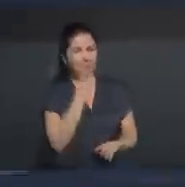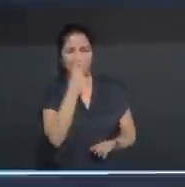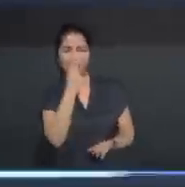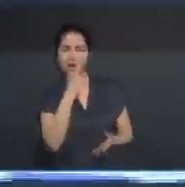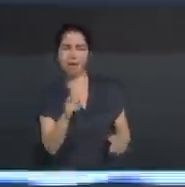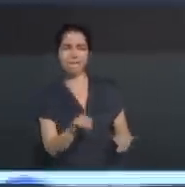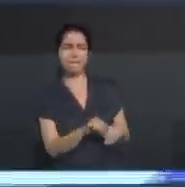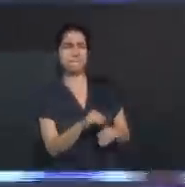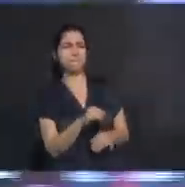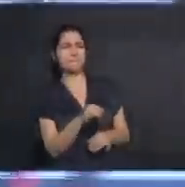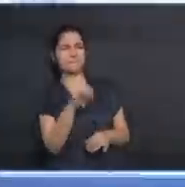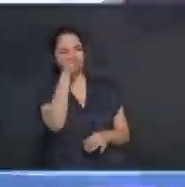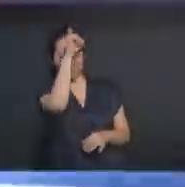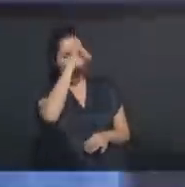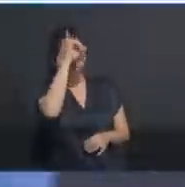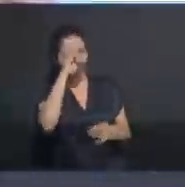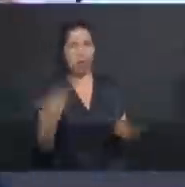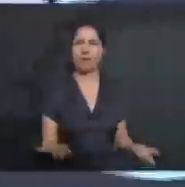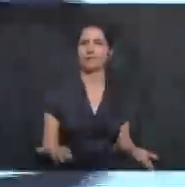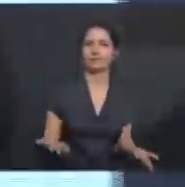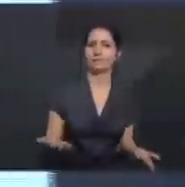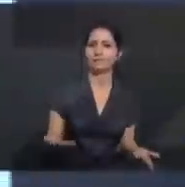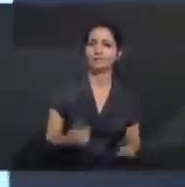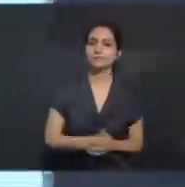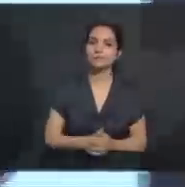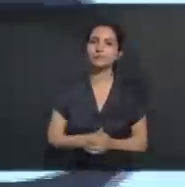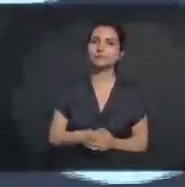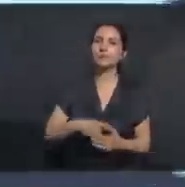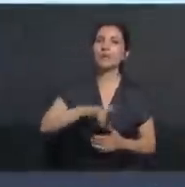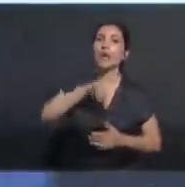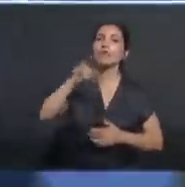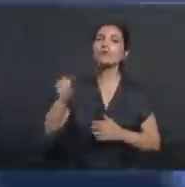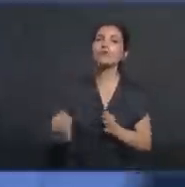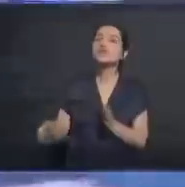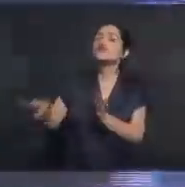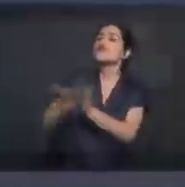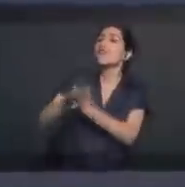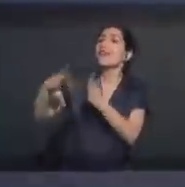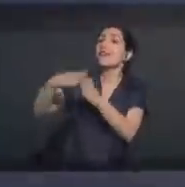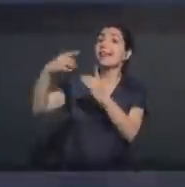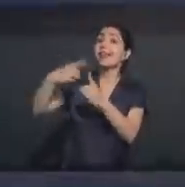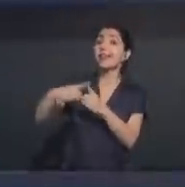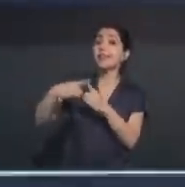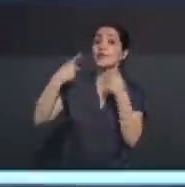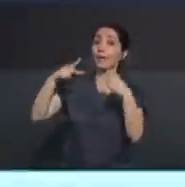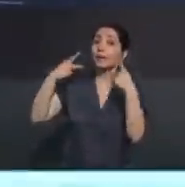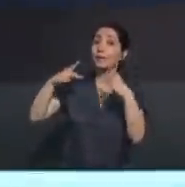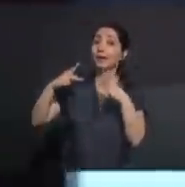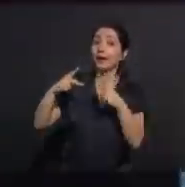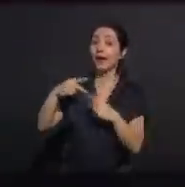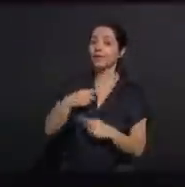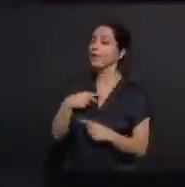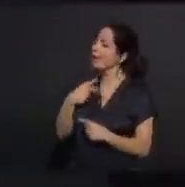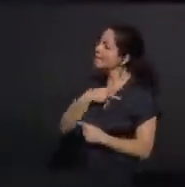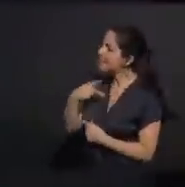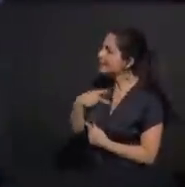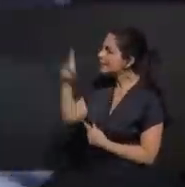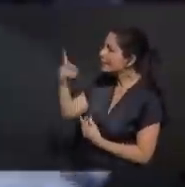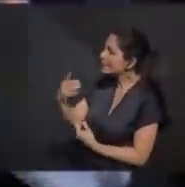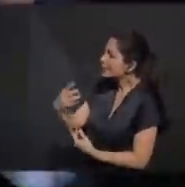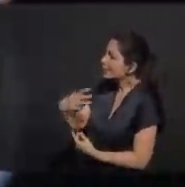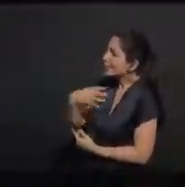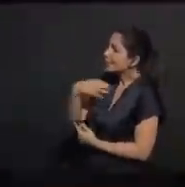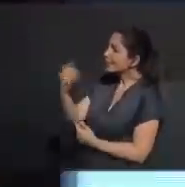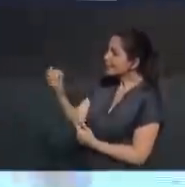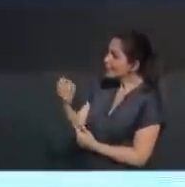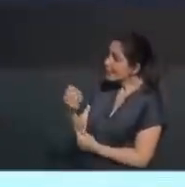Não deu 24 horas. Eu chego na igreja lá para pregar, o cara falou assim: pastor, Deus está tocando meu coração, vou te dar um celular, mas o melhor, o mais caro que tem dentro da Apple.